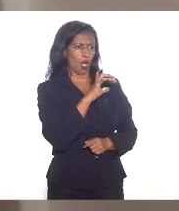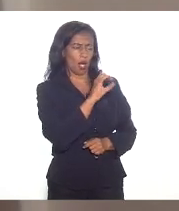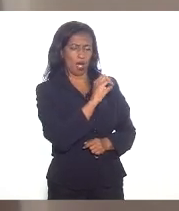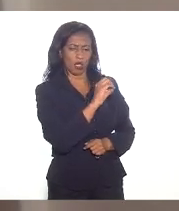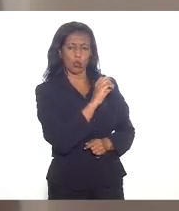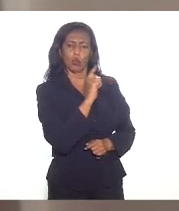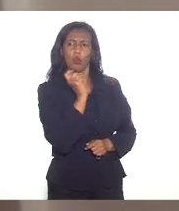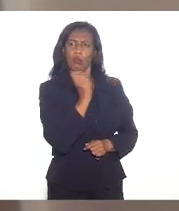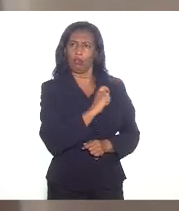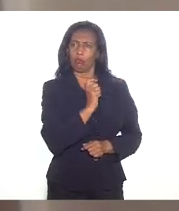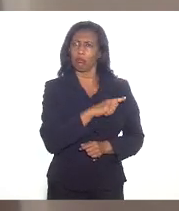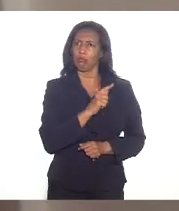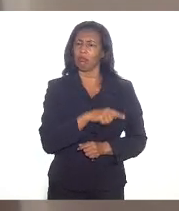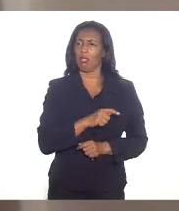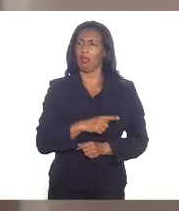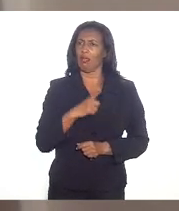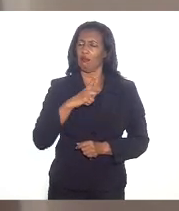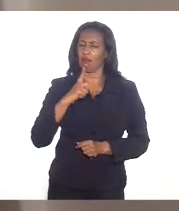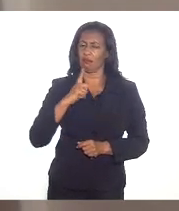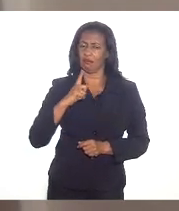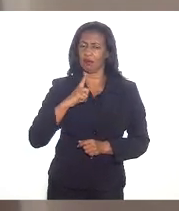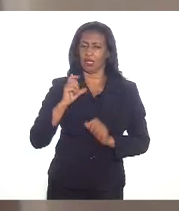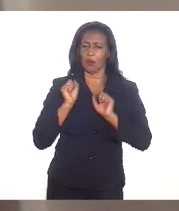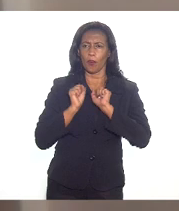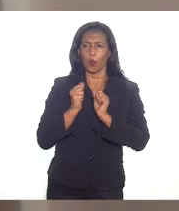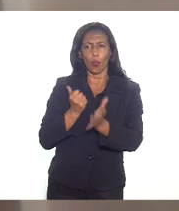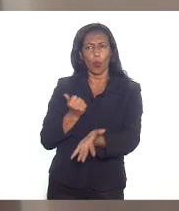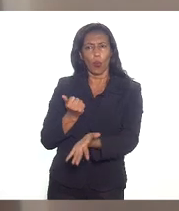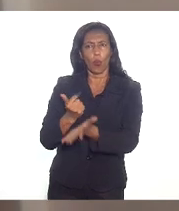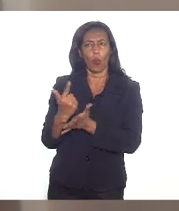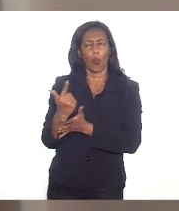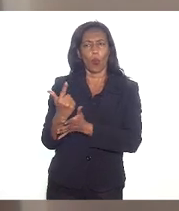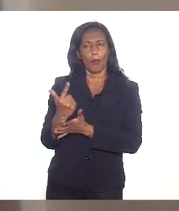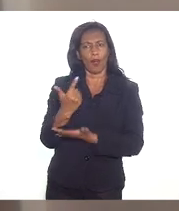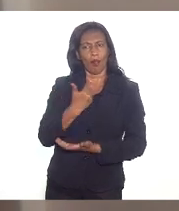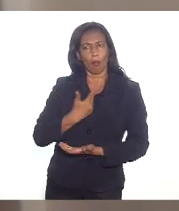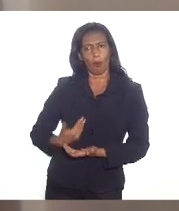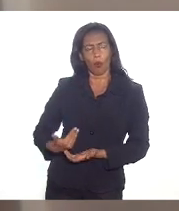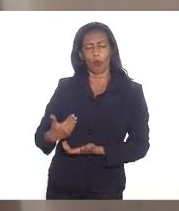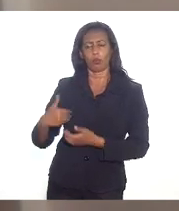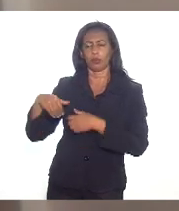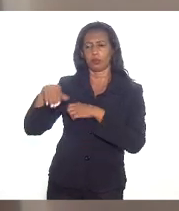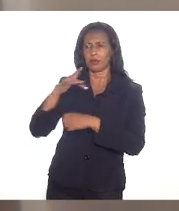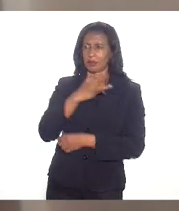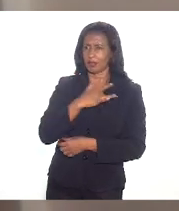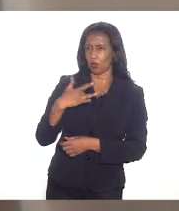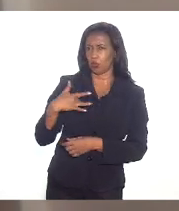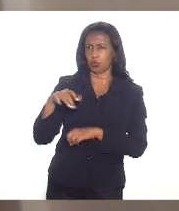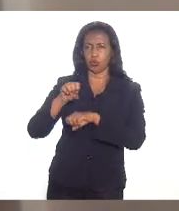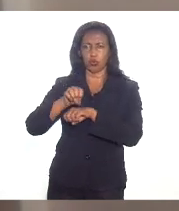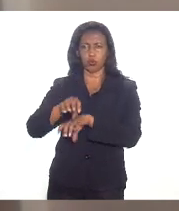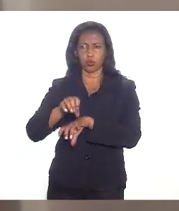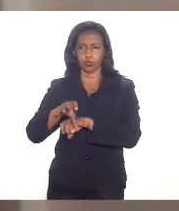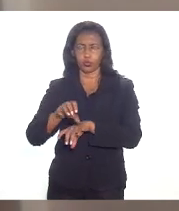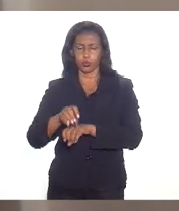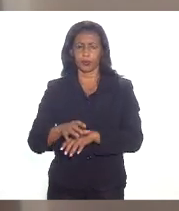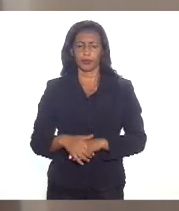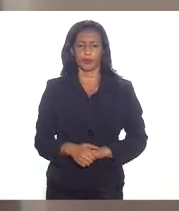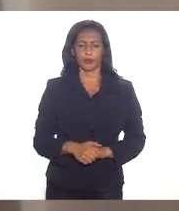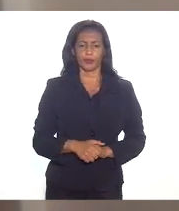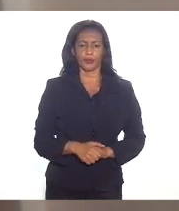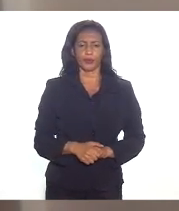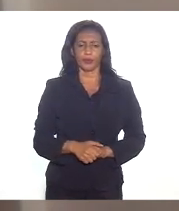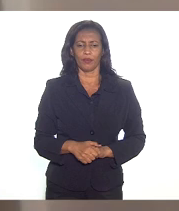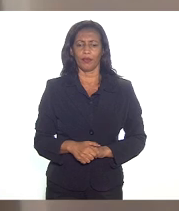agricultura familiar, tem aí o poder de compra do setor público na área de educação, na área de saúde, né?